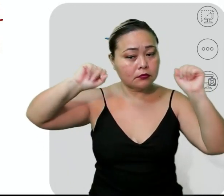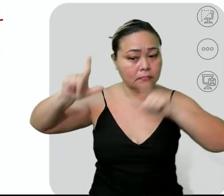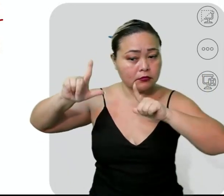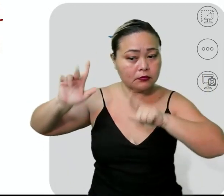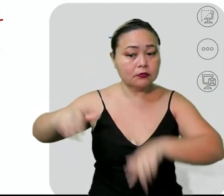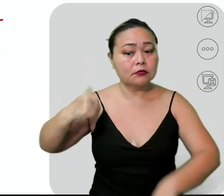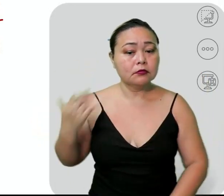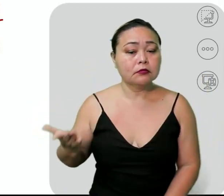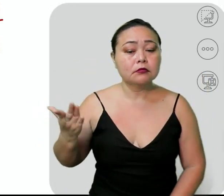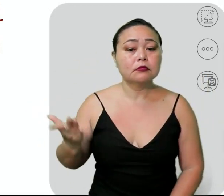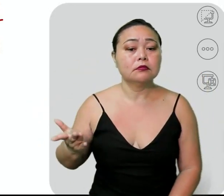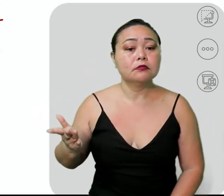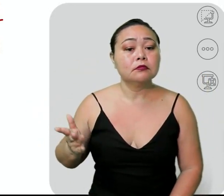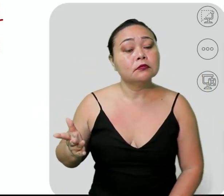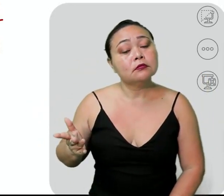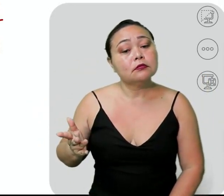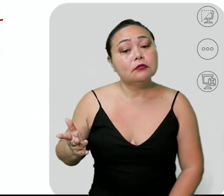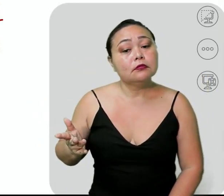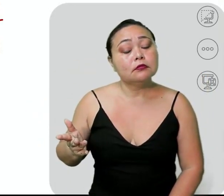meu cenário.